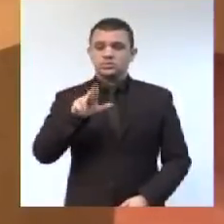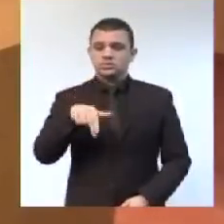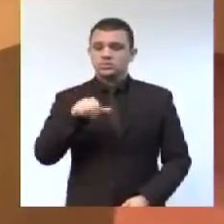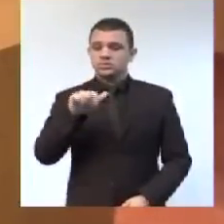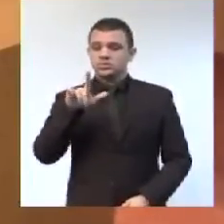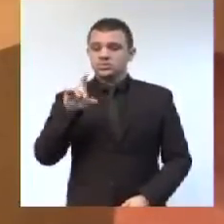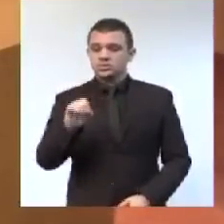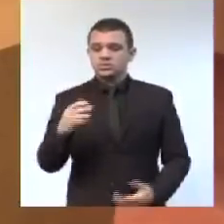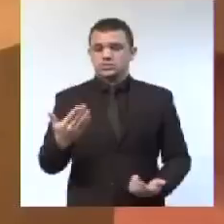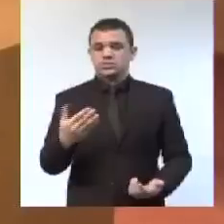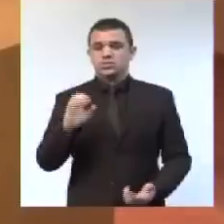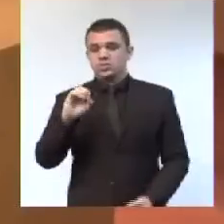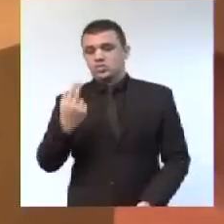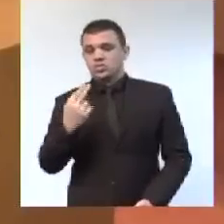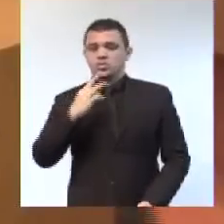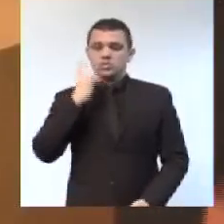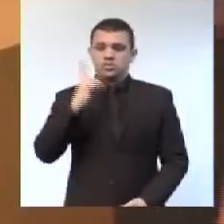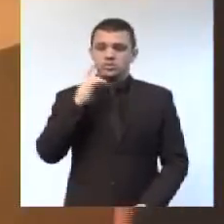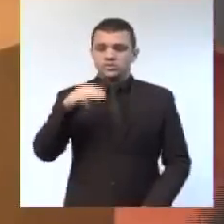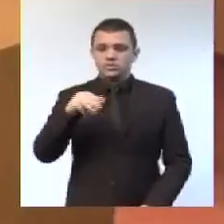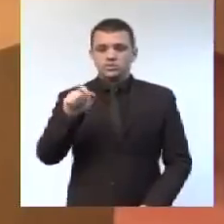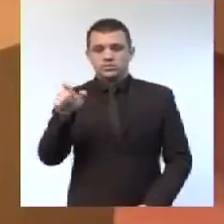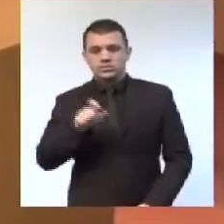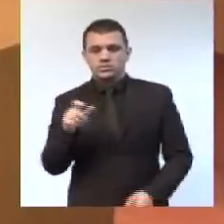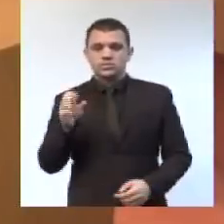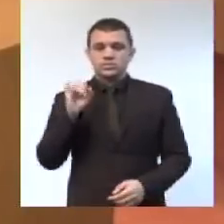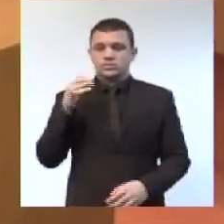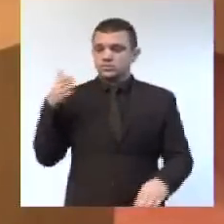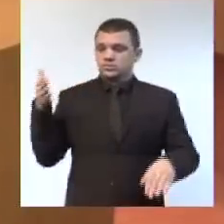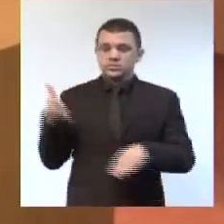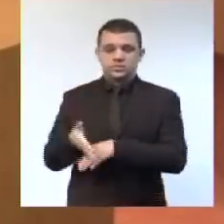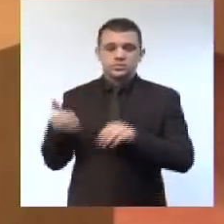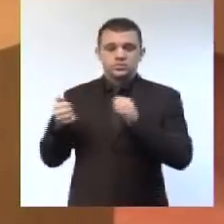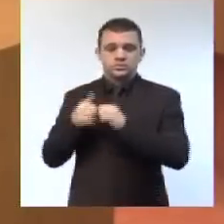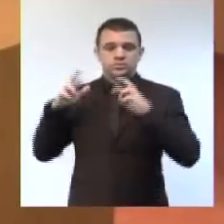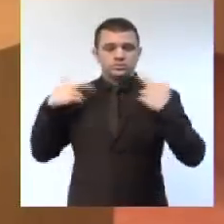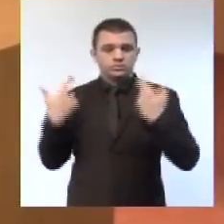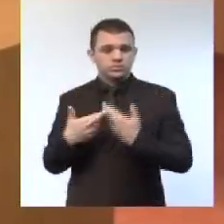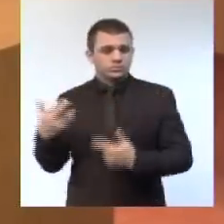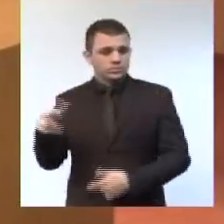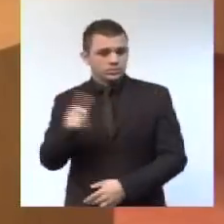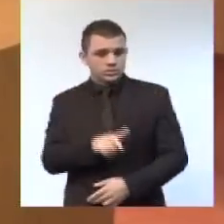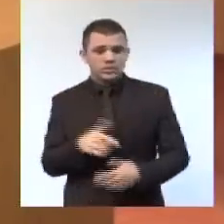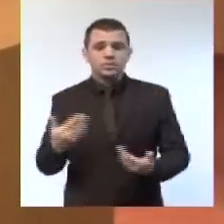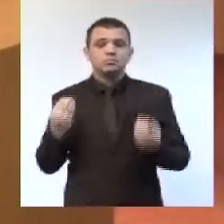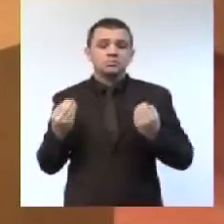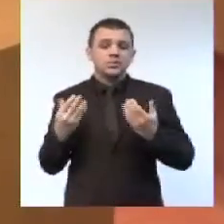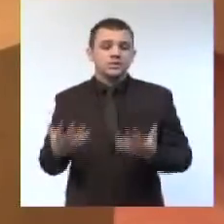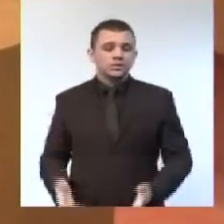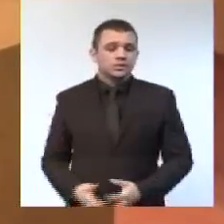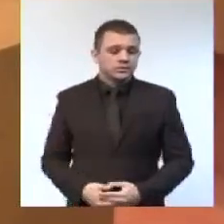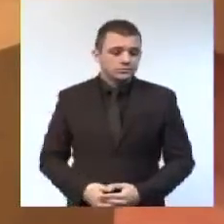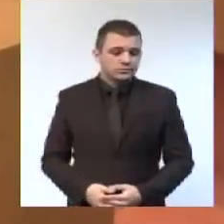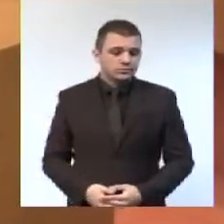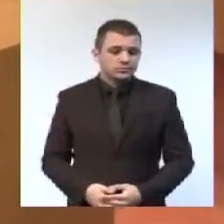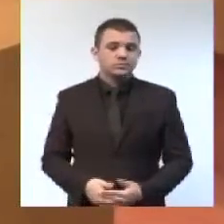legitimidade. Perde a legitimidade. Aí a senhora diz assim, que nós